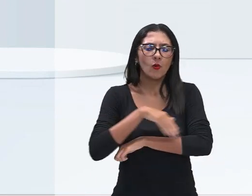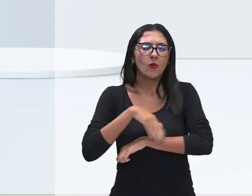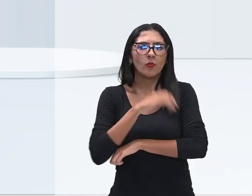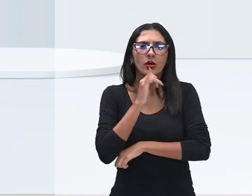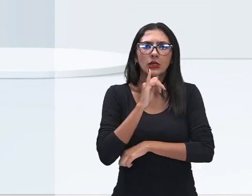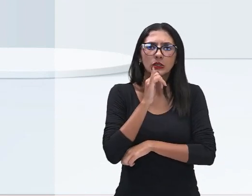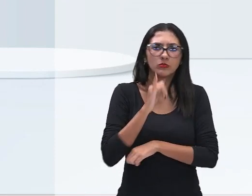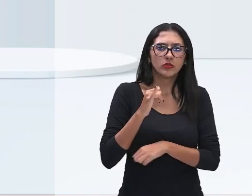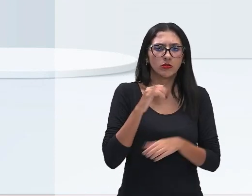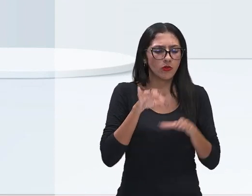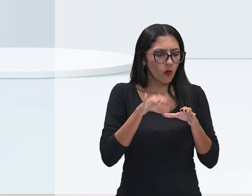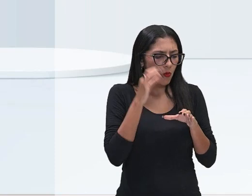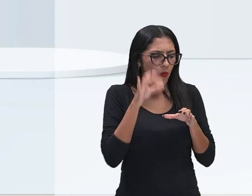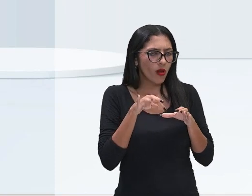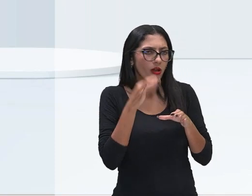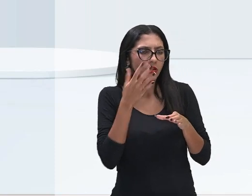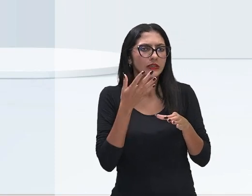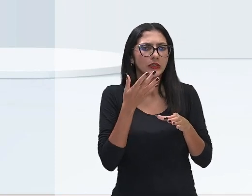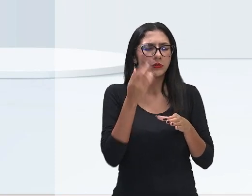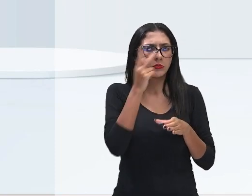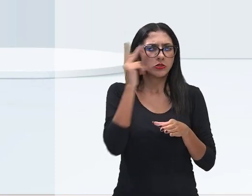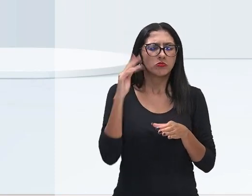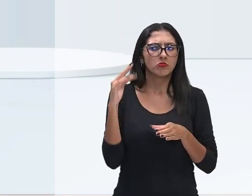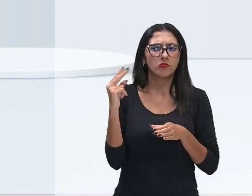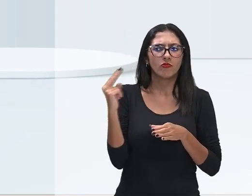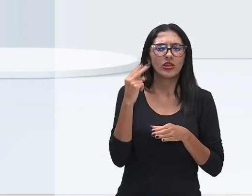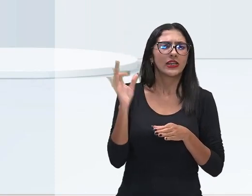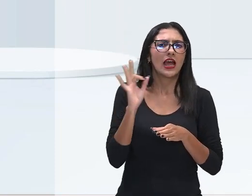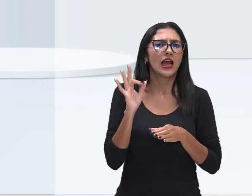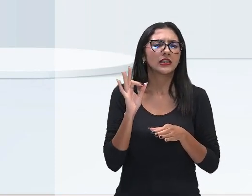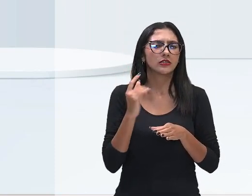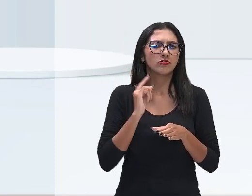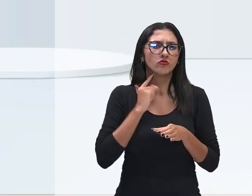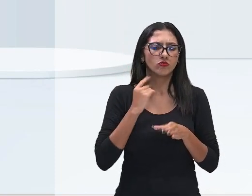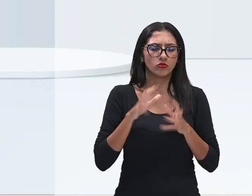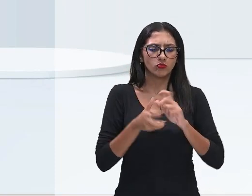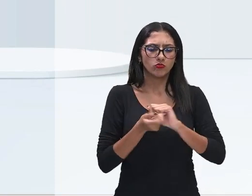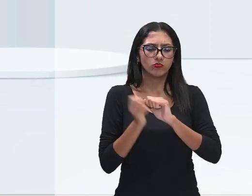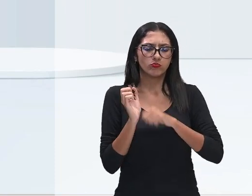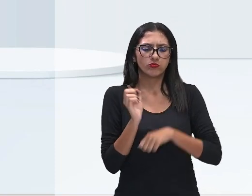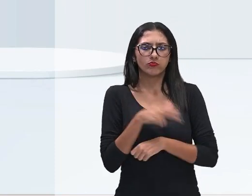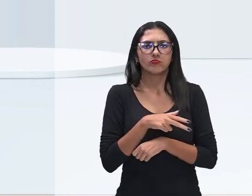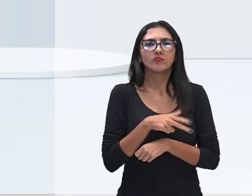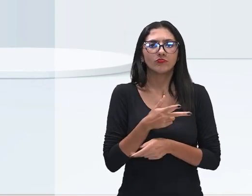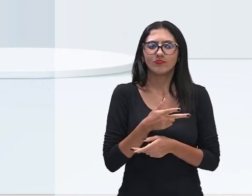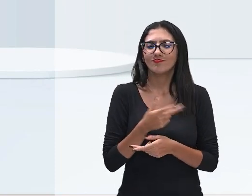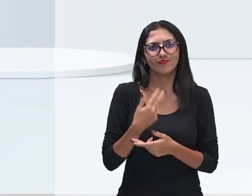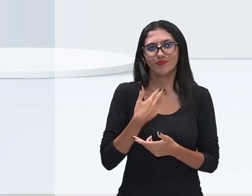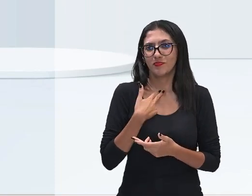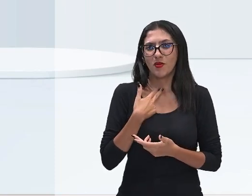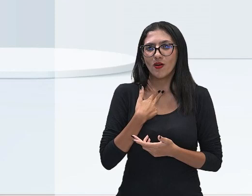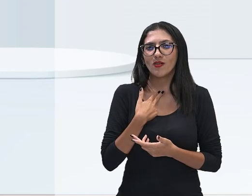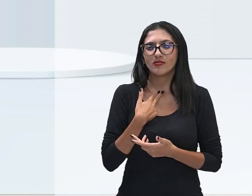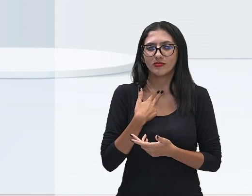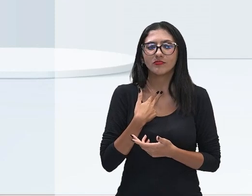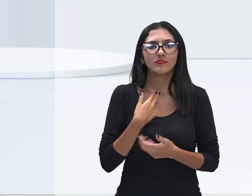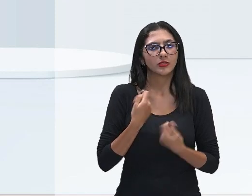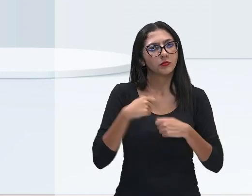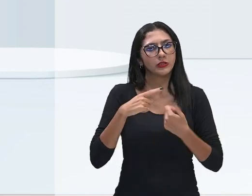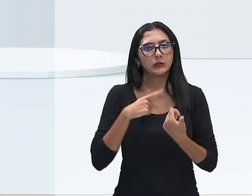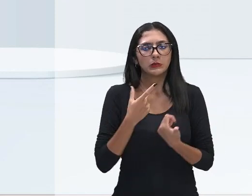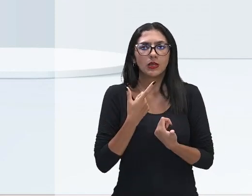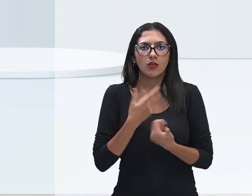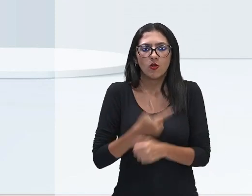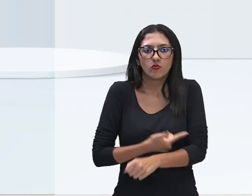de biscoito e aí ninguém está olhando e você joga no chão? Você não deve fazer isso. A gente tem que se